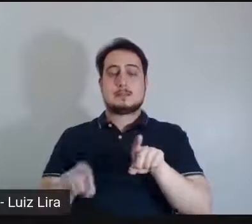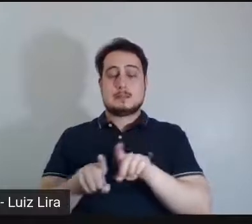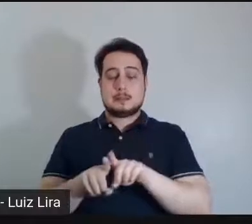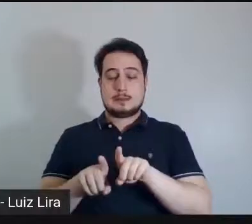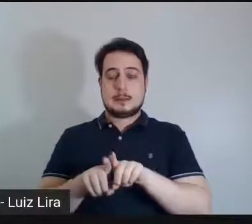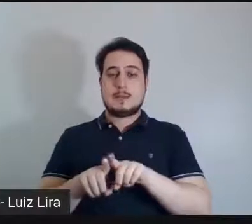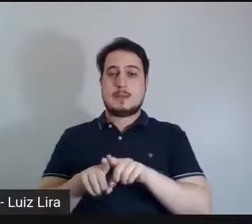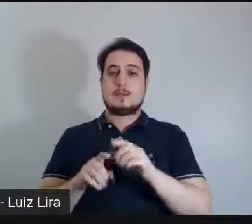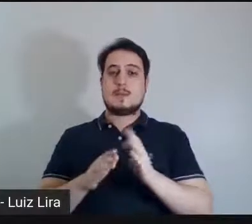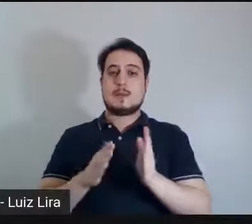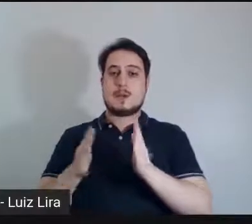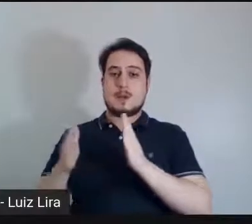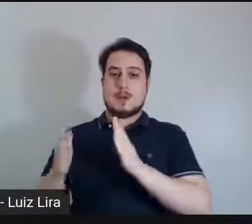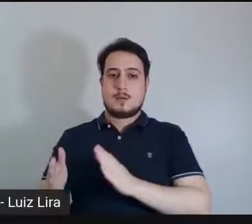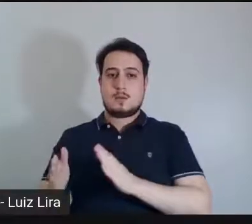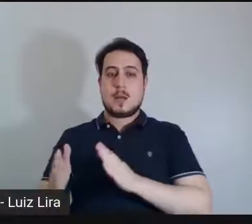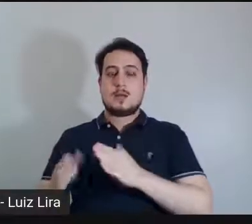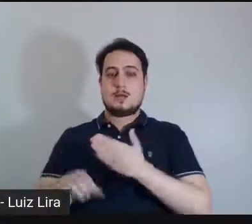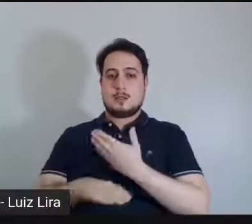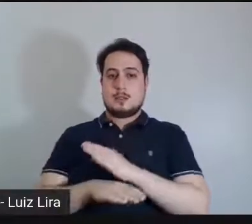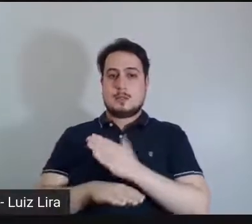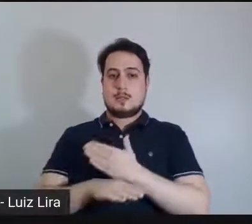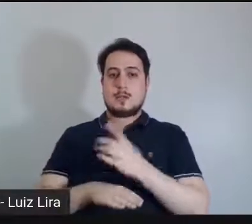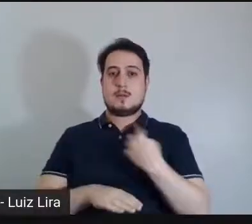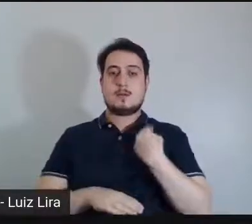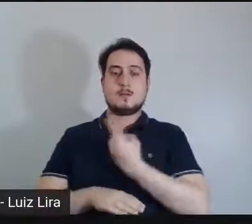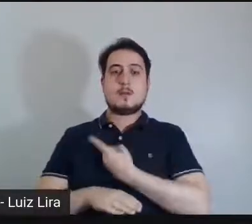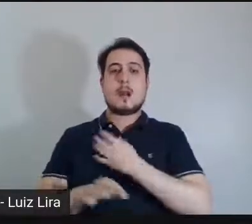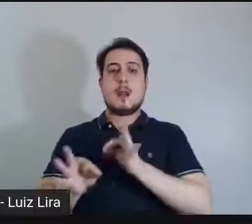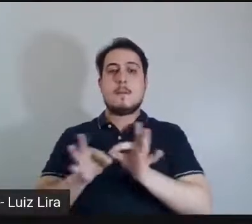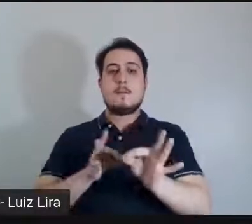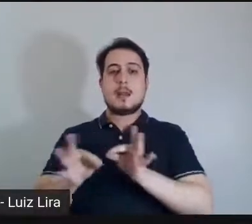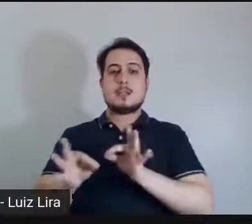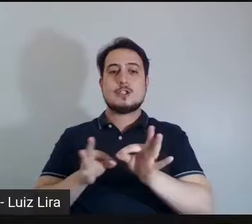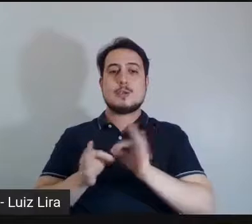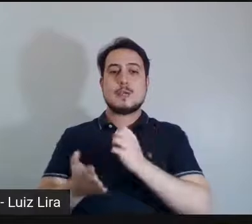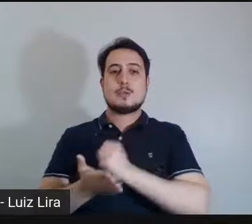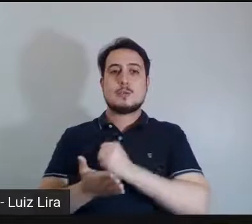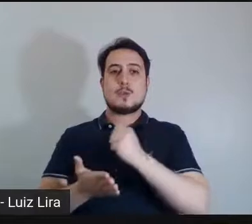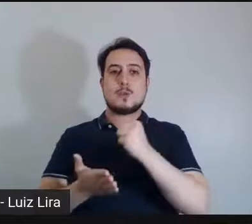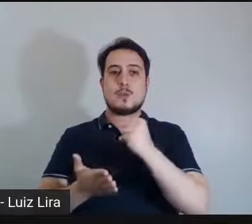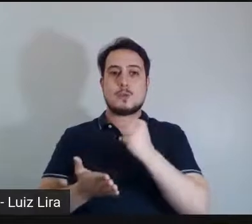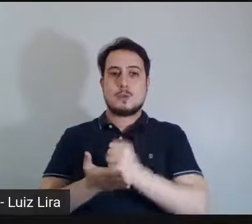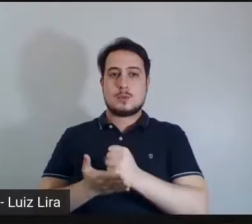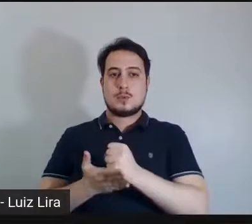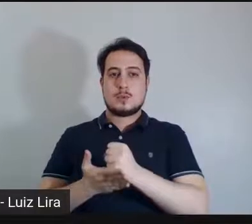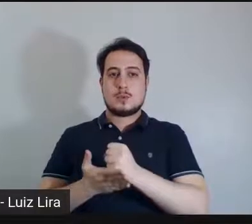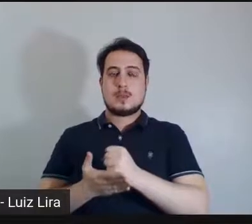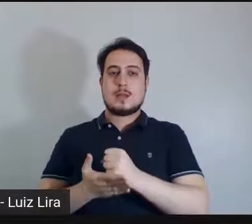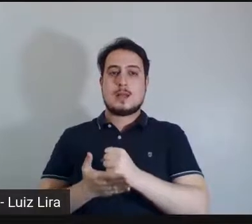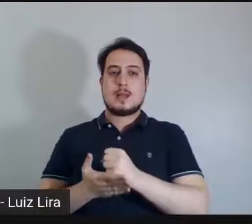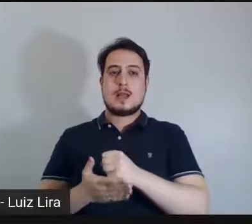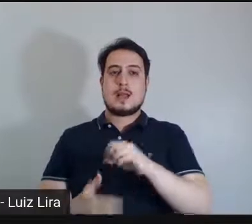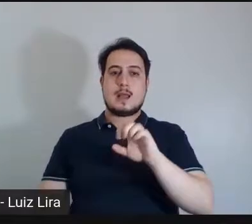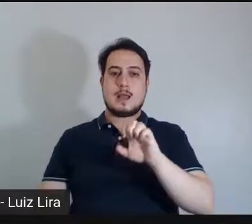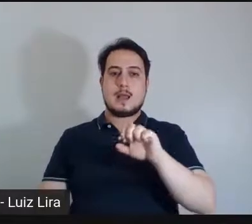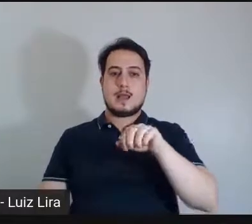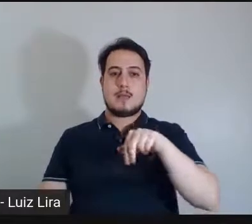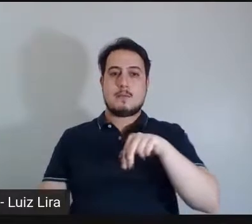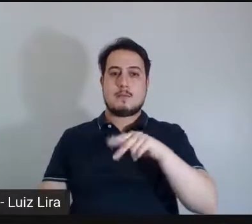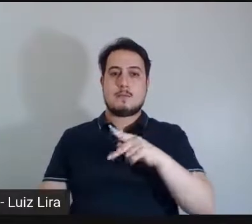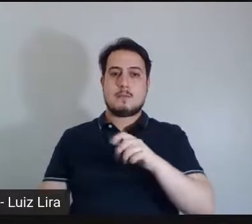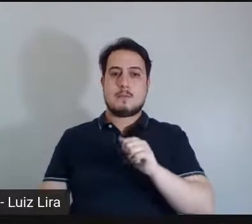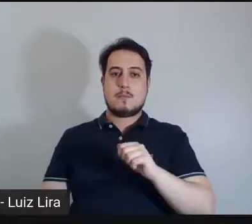parte do nosso treinamento para o planejamento das contratações em PAC. Aí quem participou foi